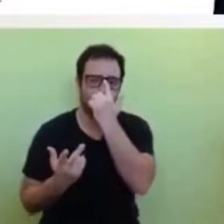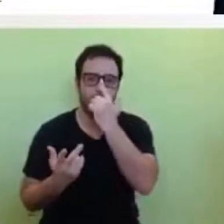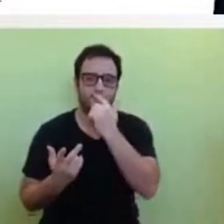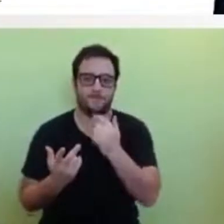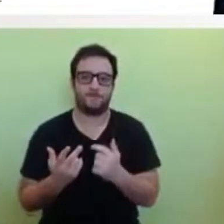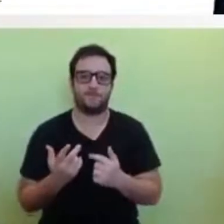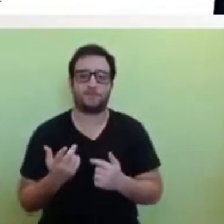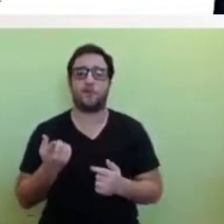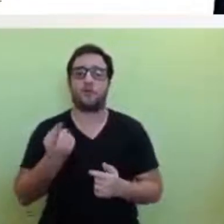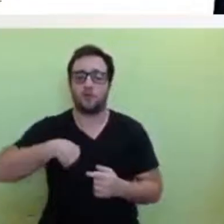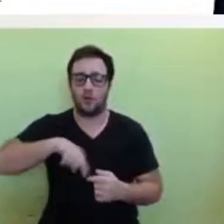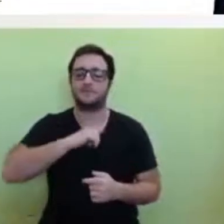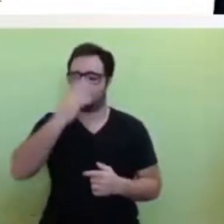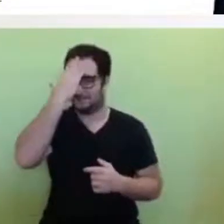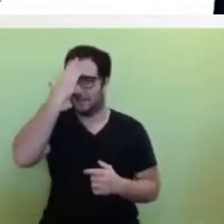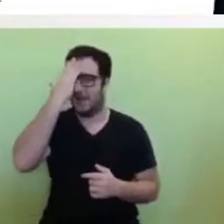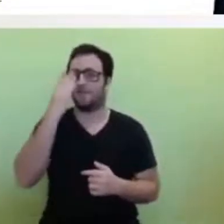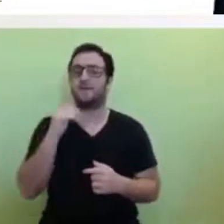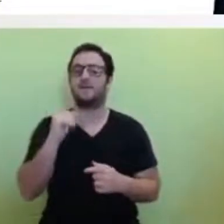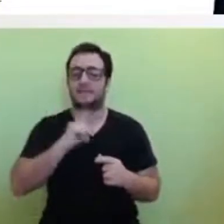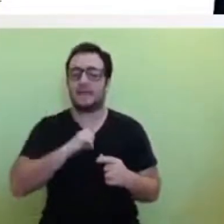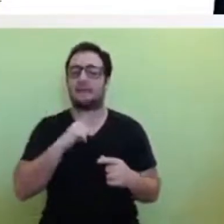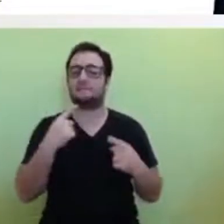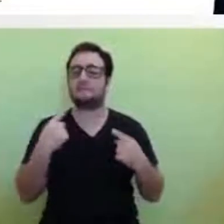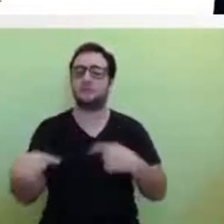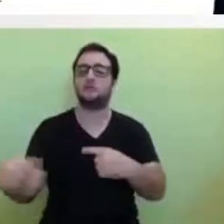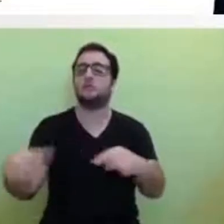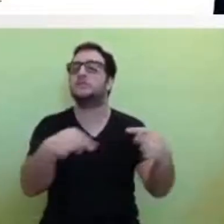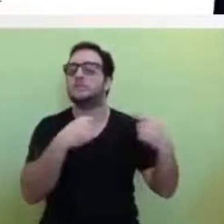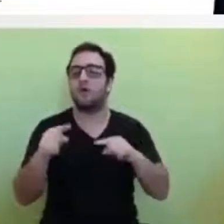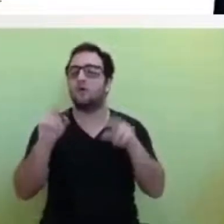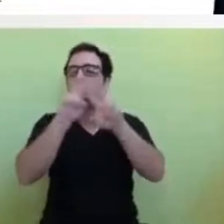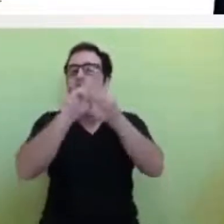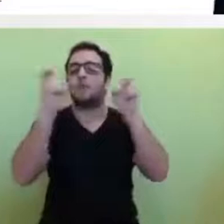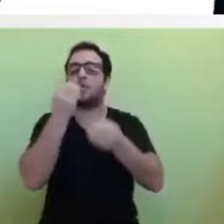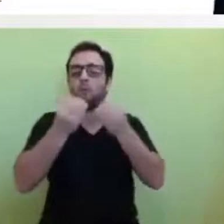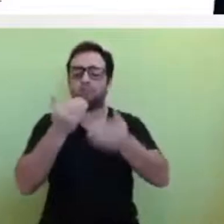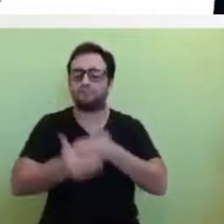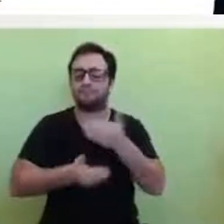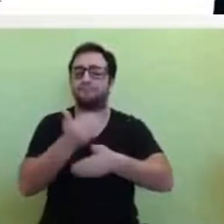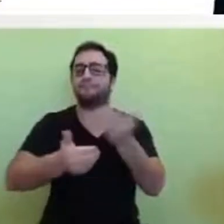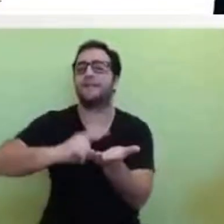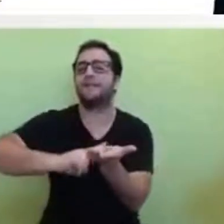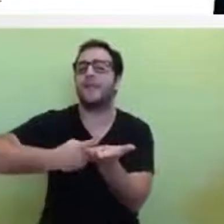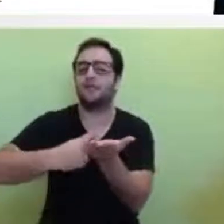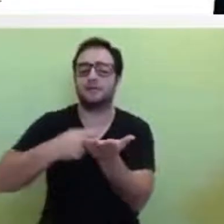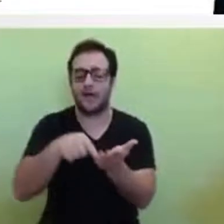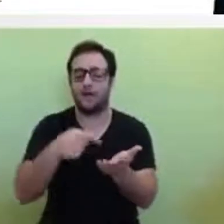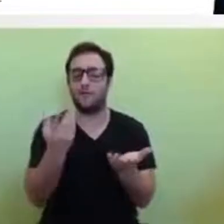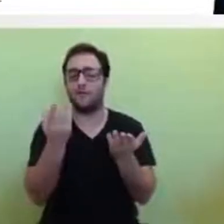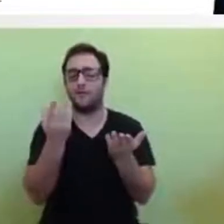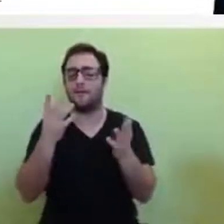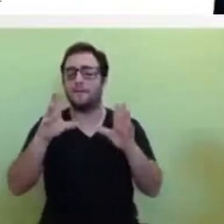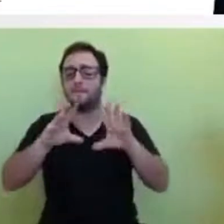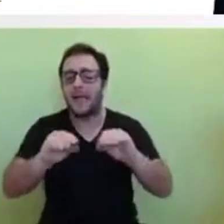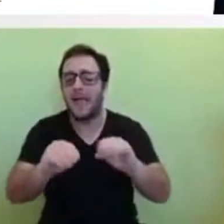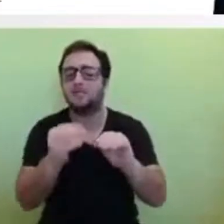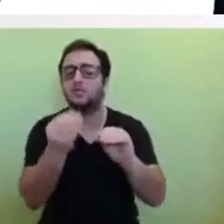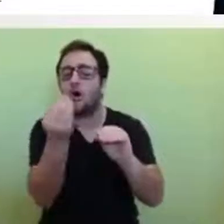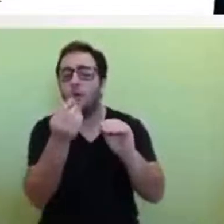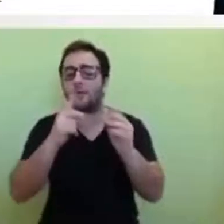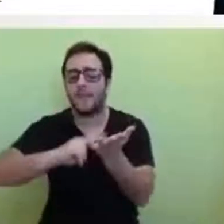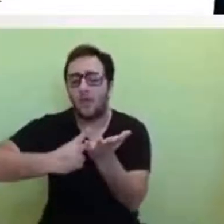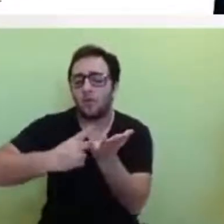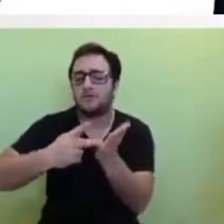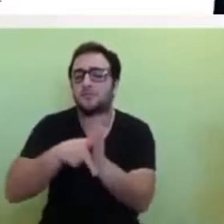tradução como um processo que não é efêmero, que envolve um registro, seja ele um registro